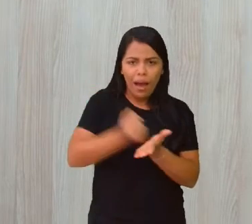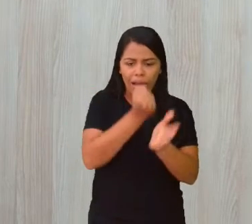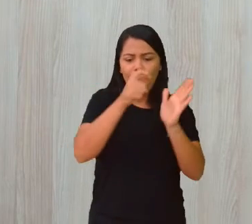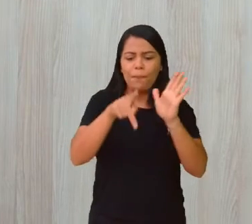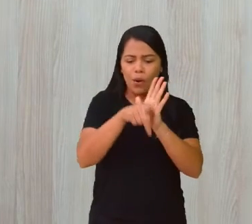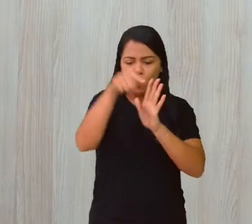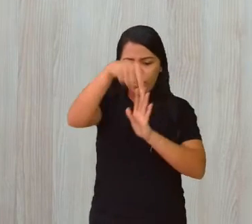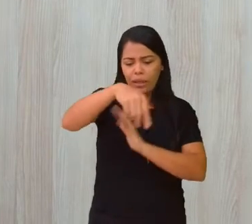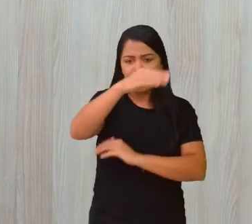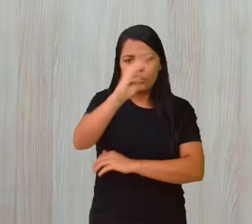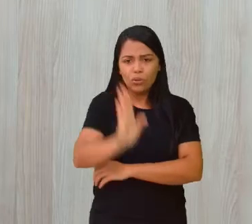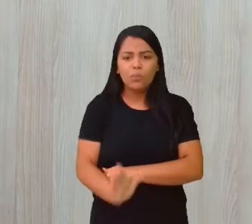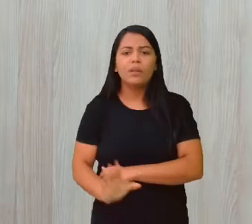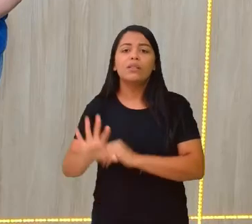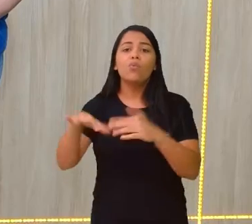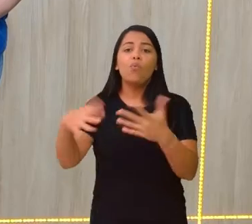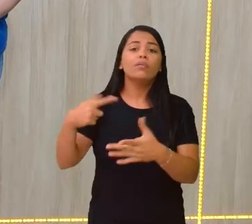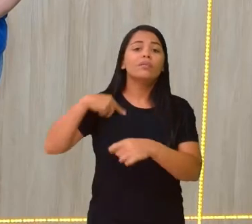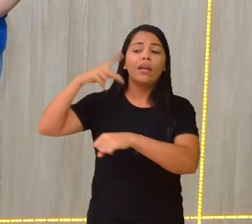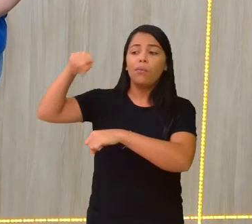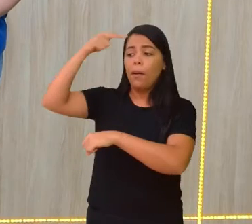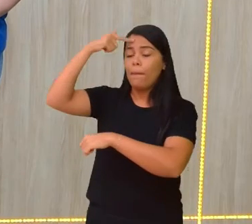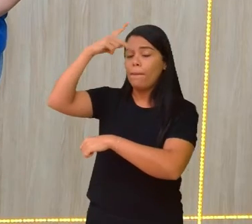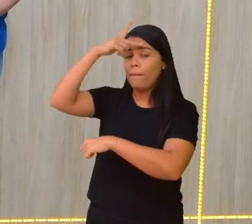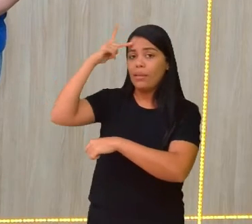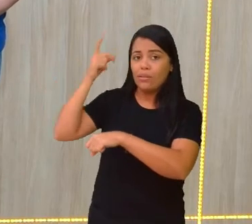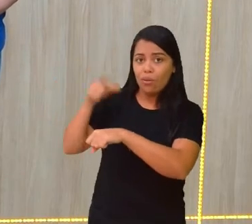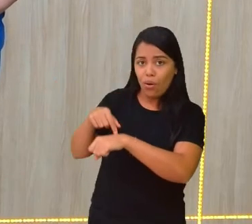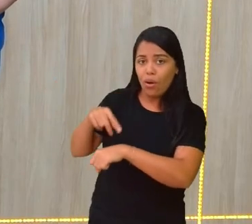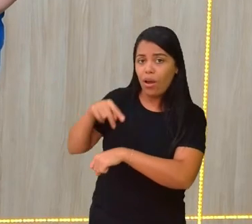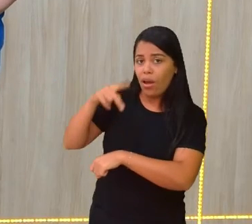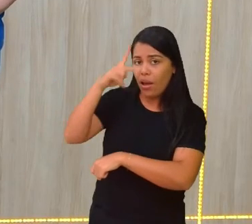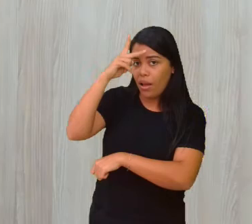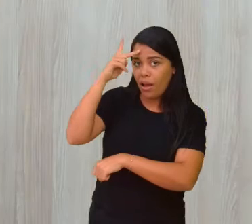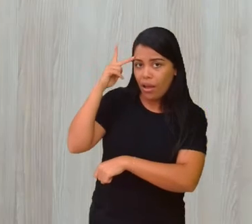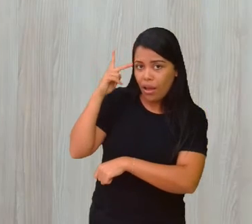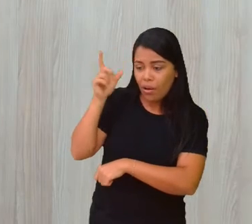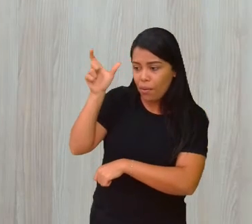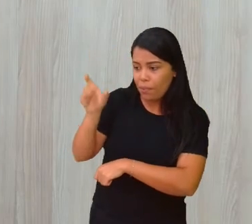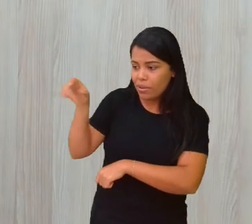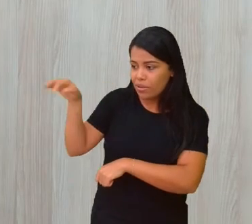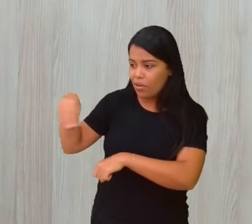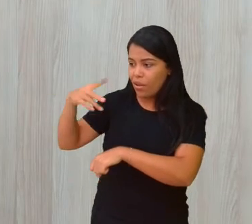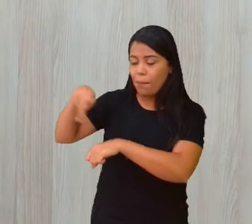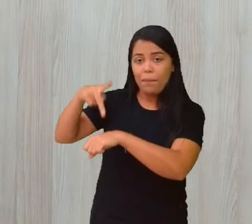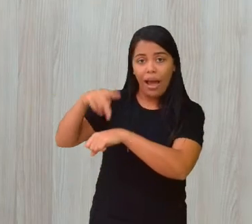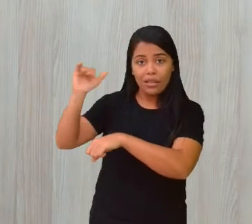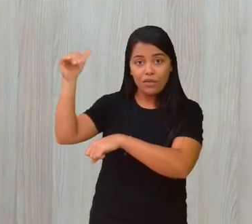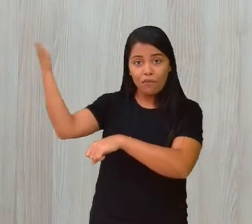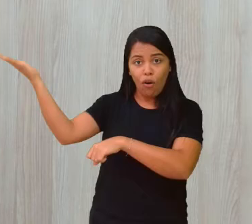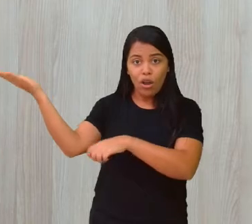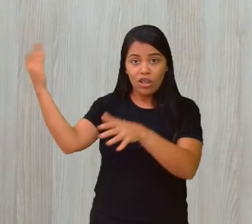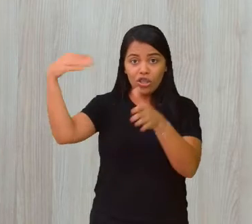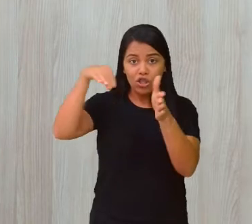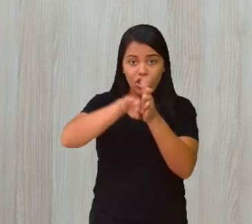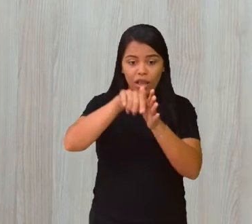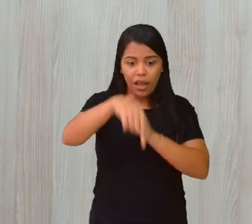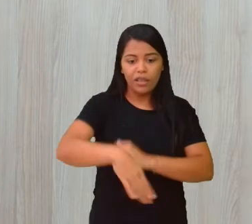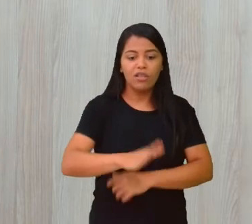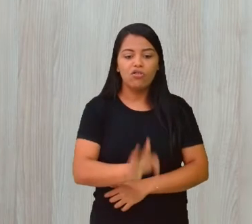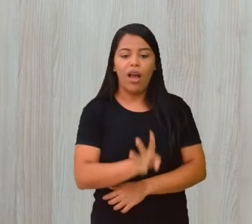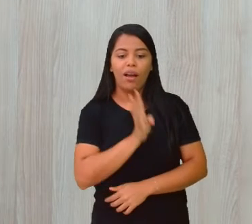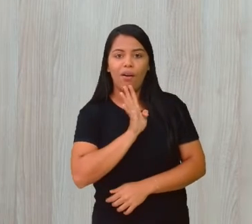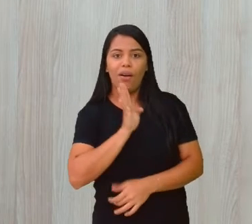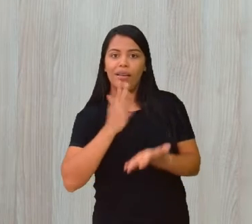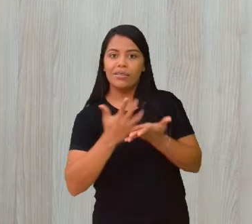né, para um estrangeiro, vem logo já samba. fala logo samba, né? Exatamente, mas por muito tempo, né, foi reprimido,